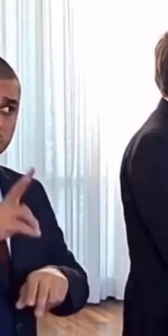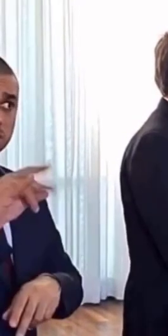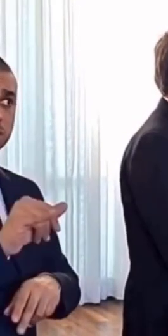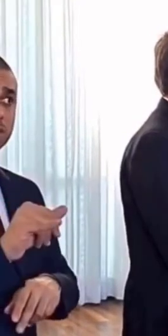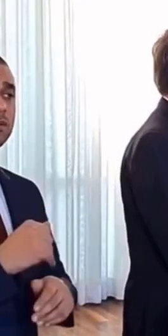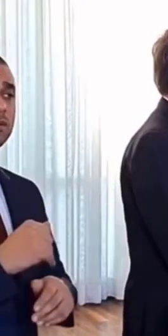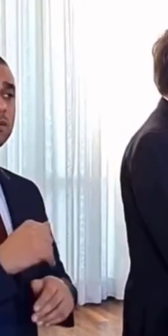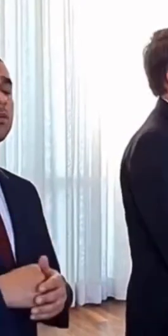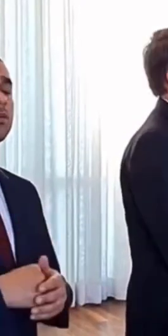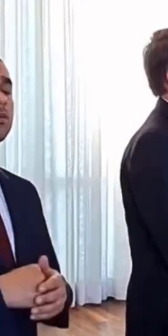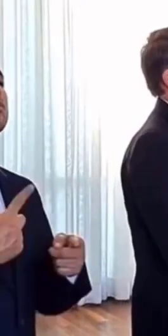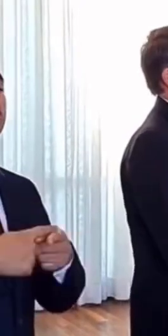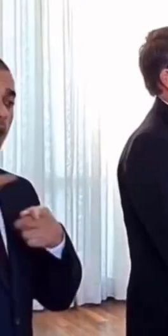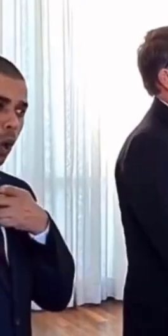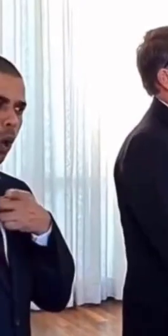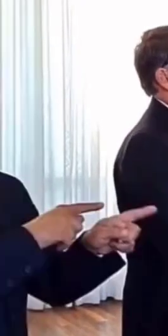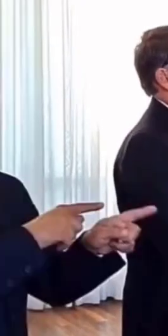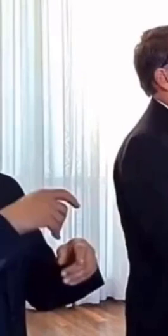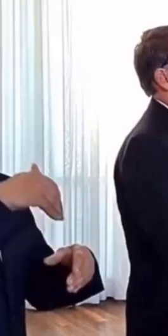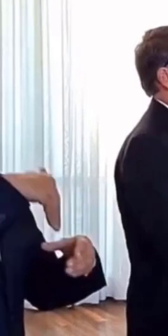Então, R$600 é muito?